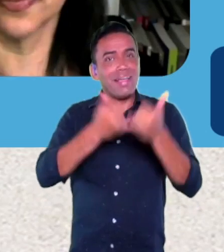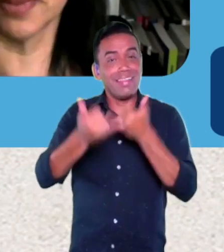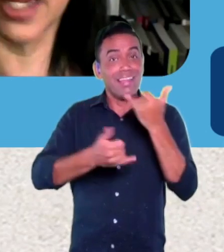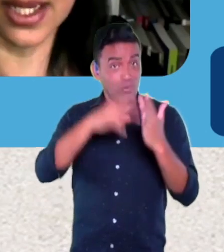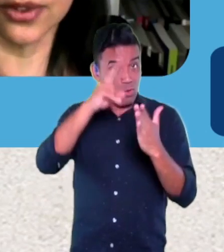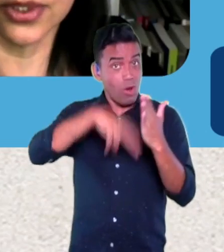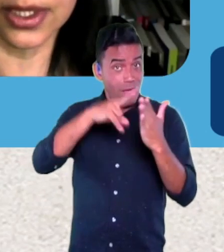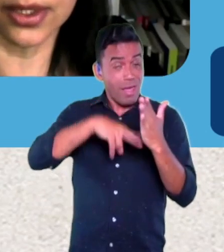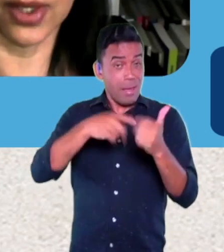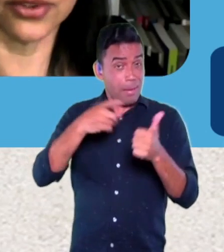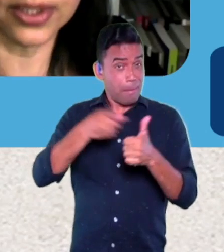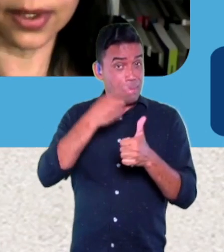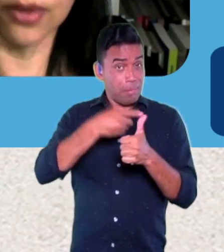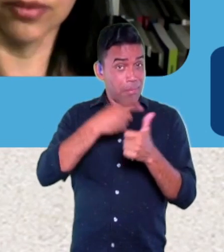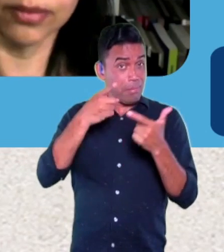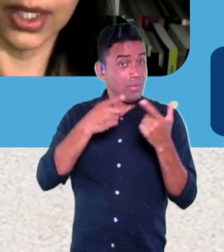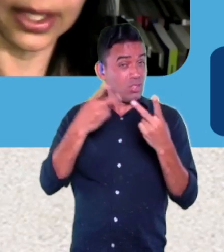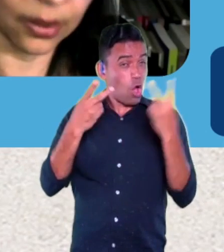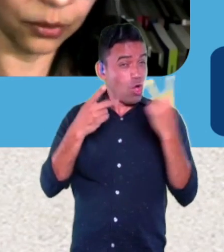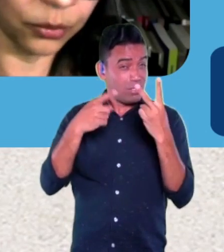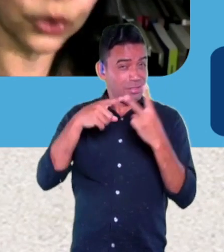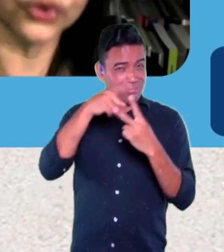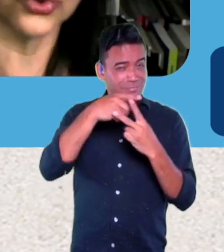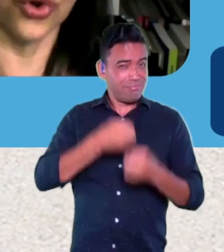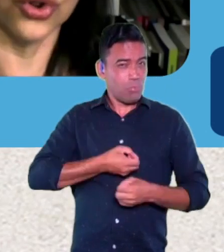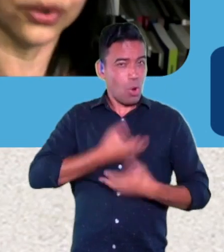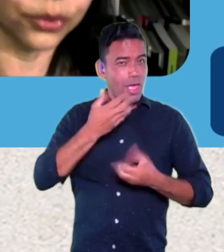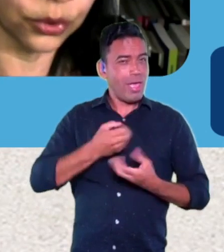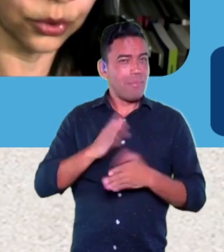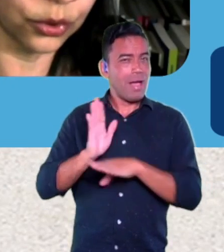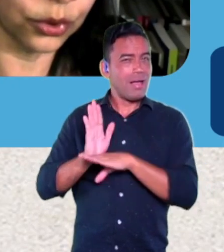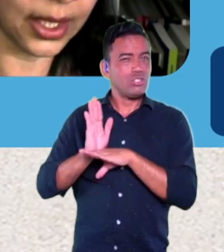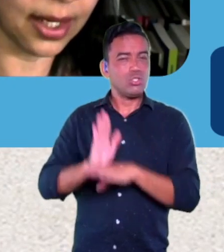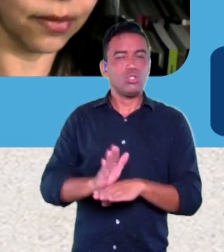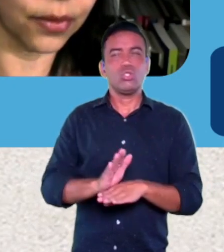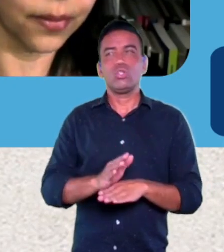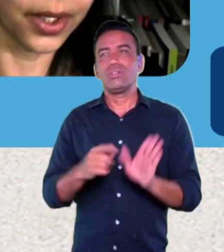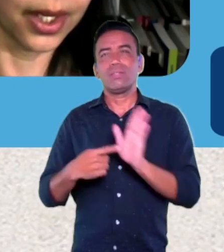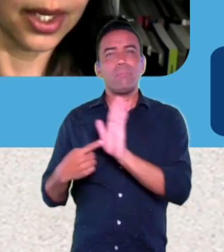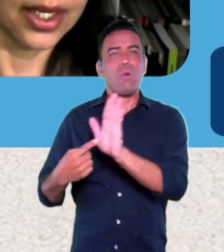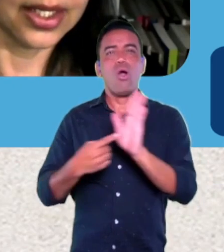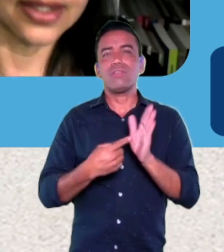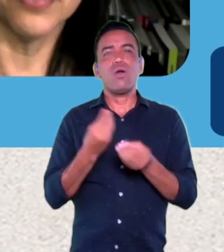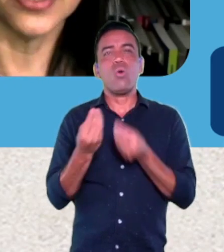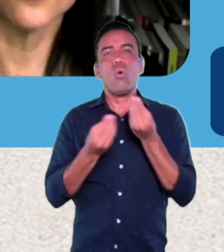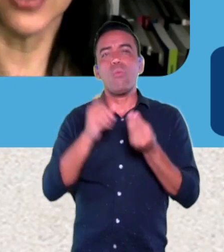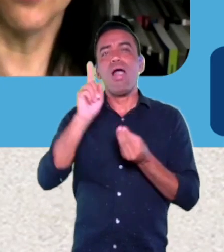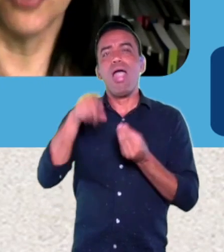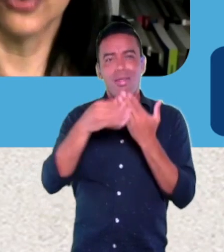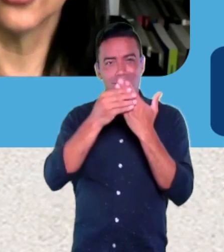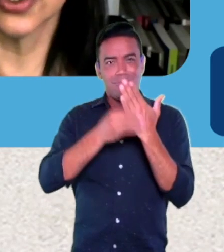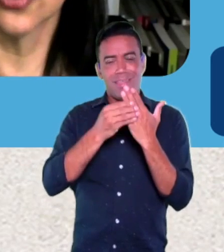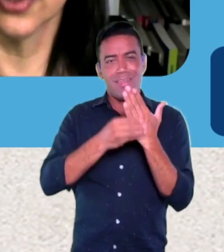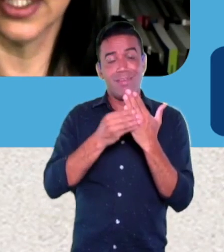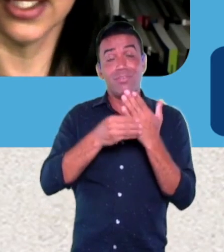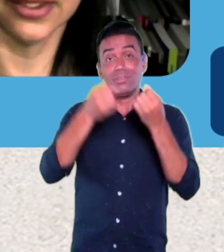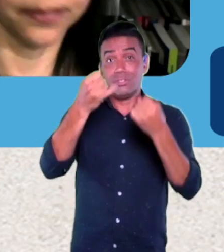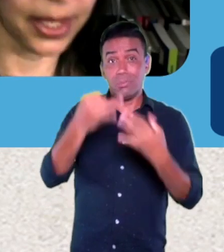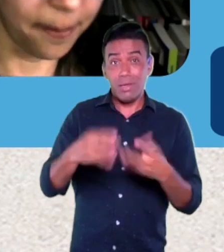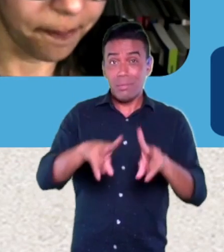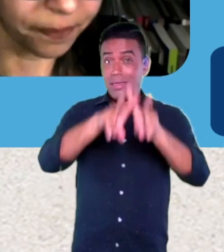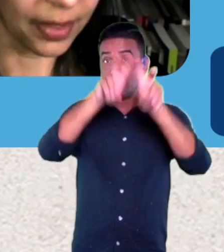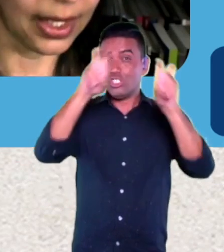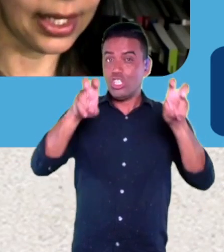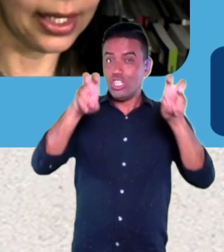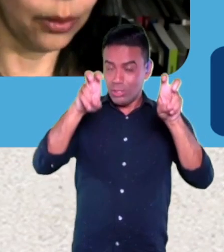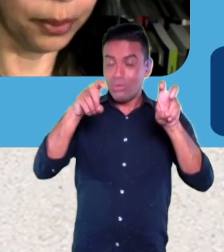os dois primeiros, que eu acho que dão muito tom do livro, e também explica um pouco o título dele,